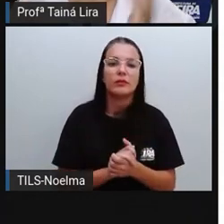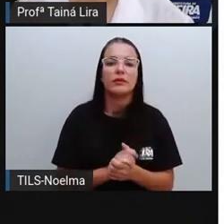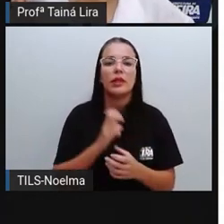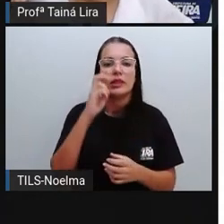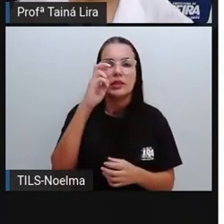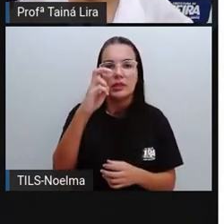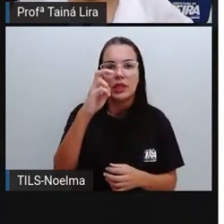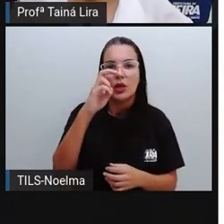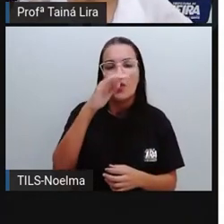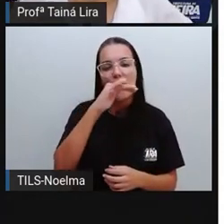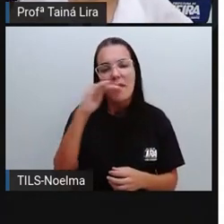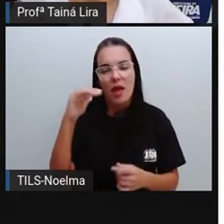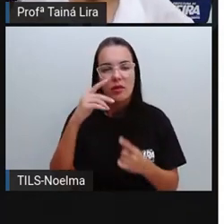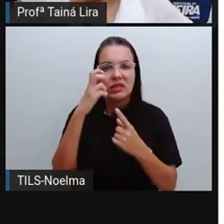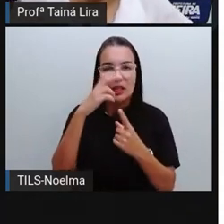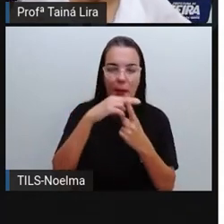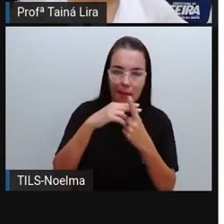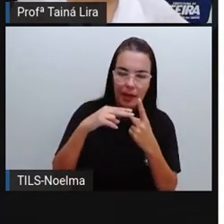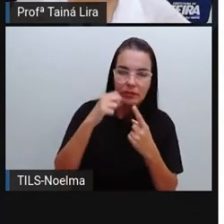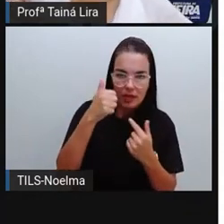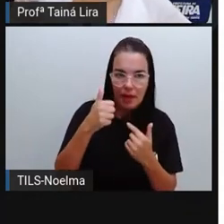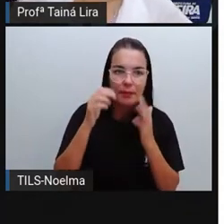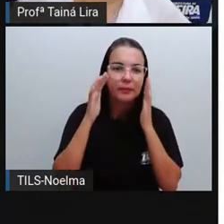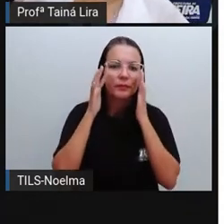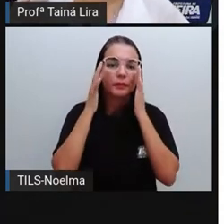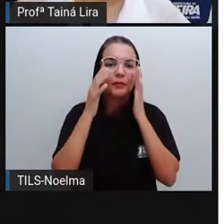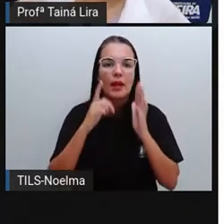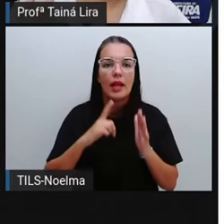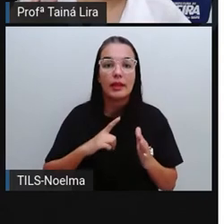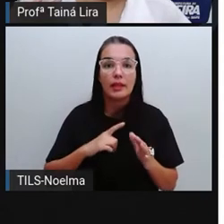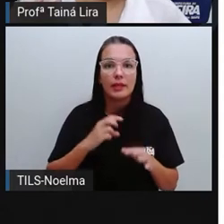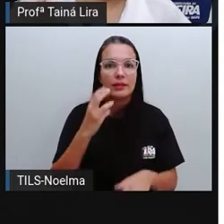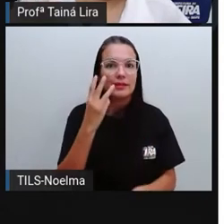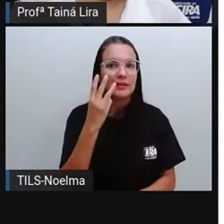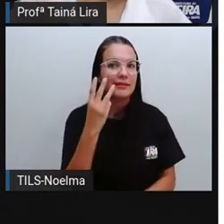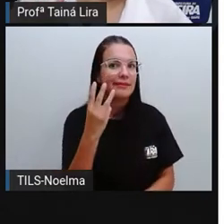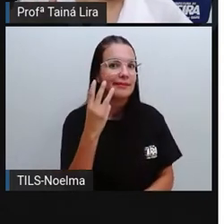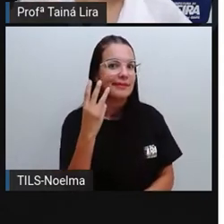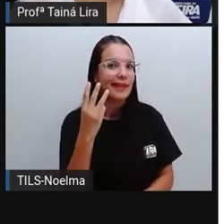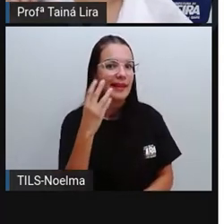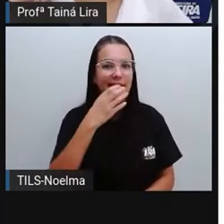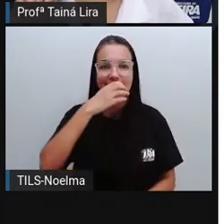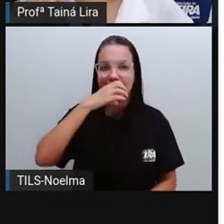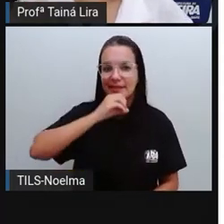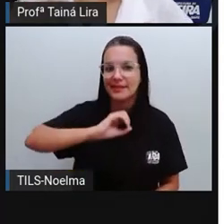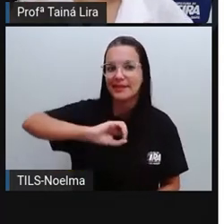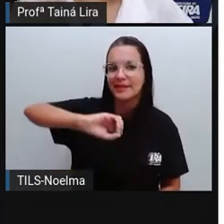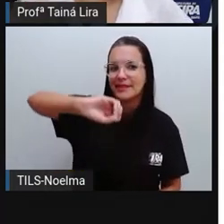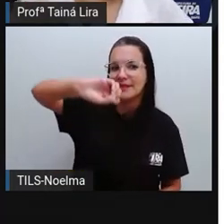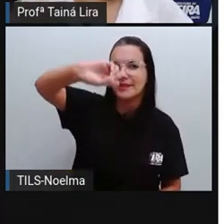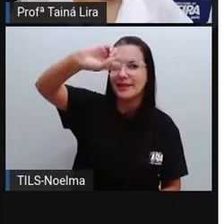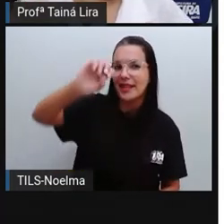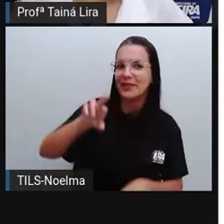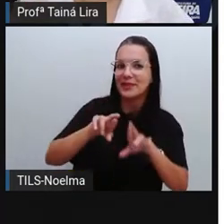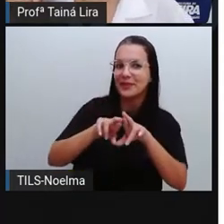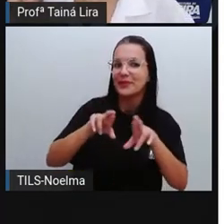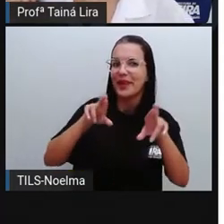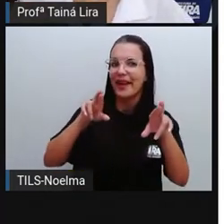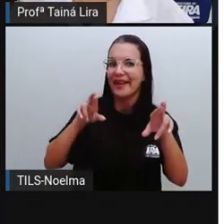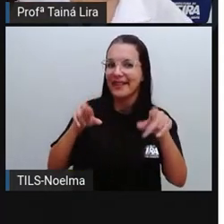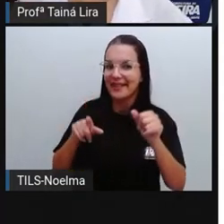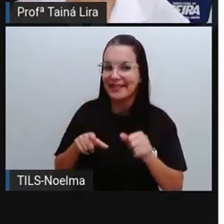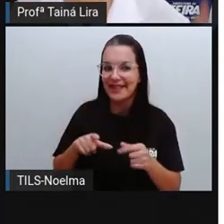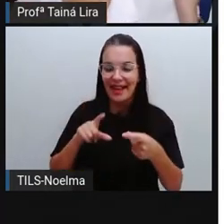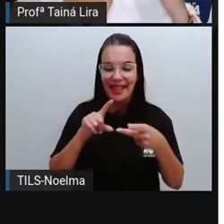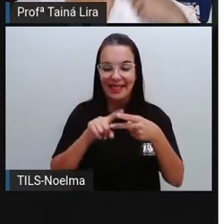5,5 metros, 6,5 metros, tá bom? Existem 3 espécies diferentes de elefantes, é a nossa curiosidade, ó.